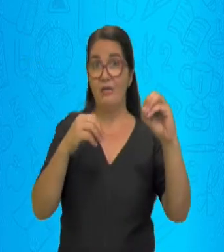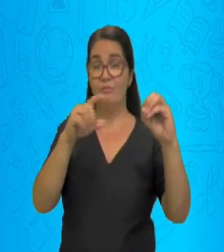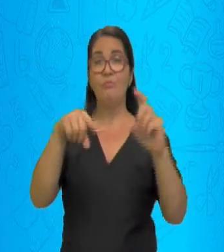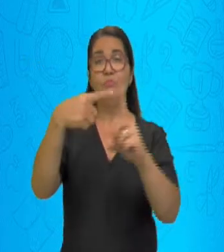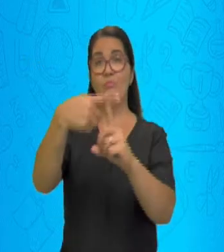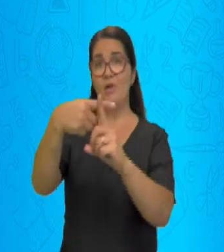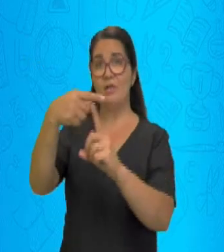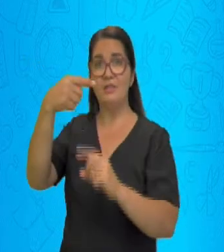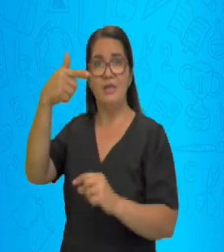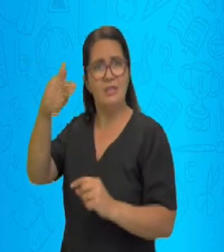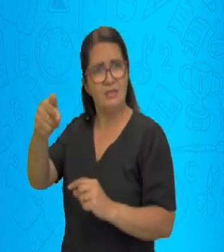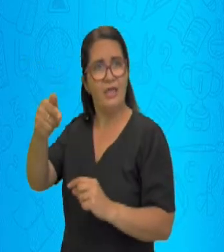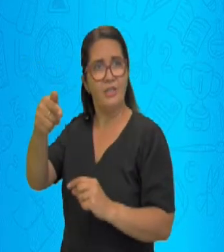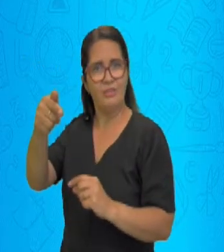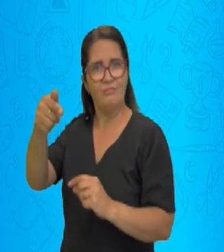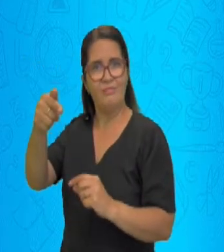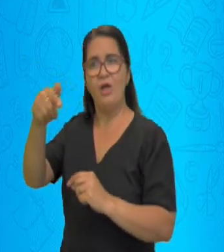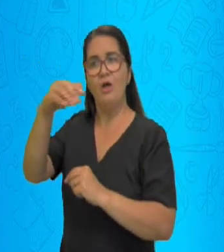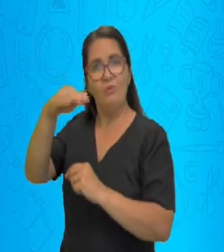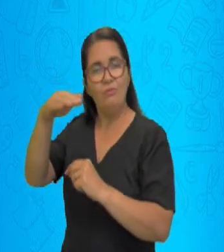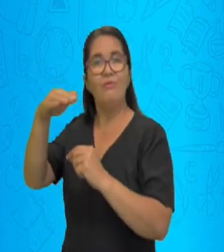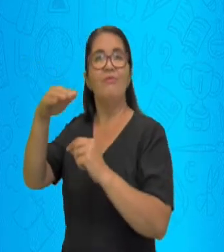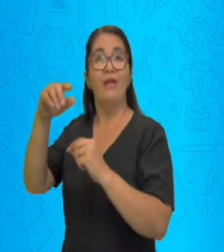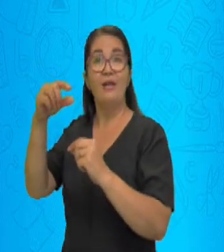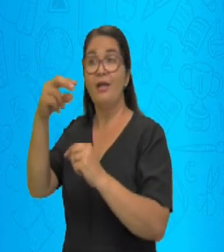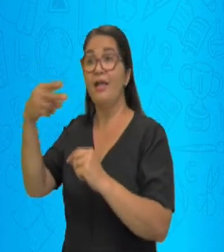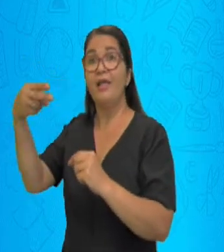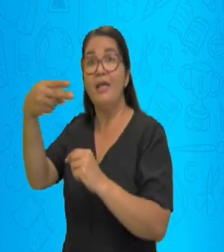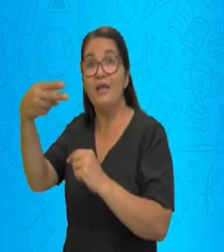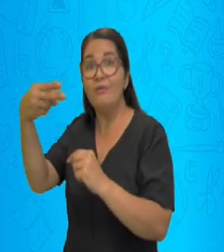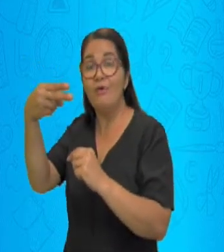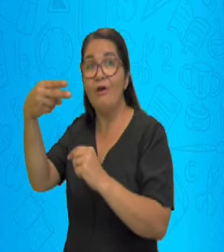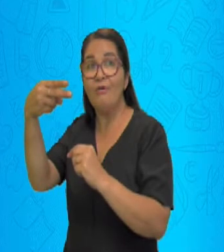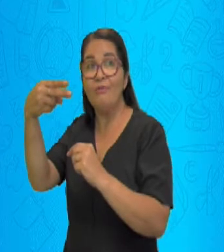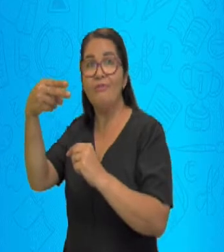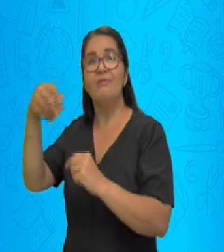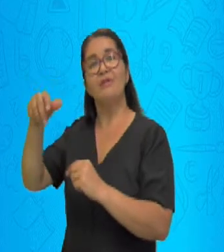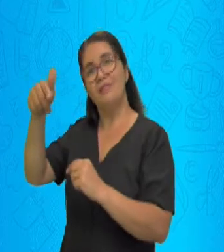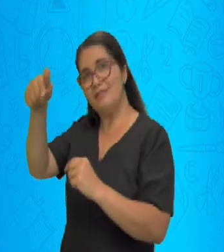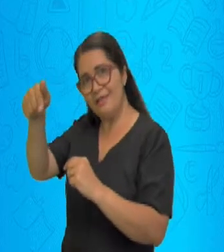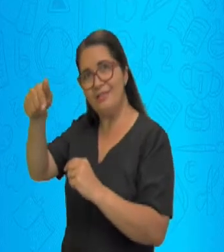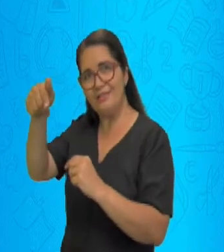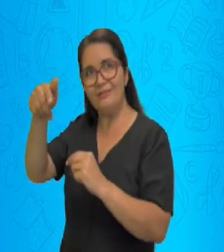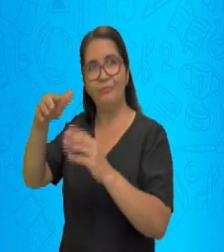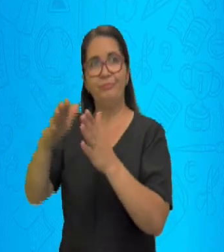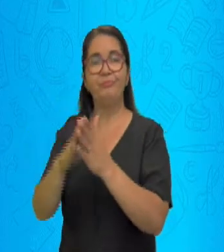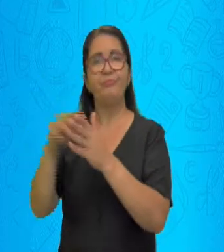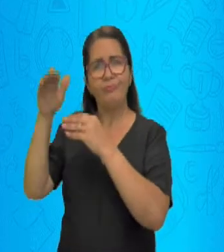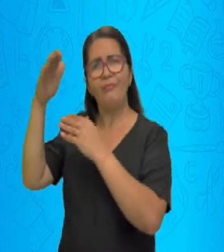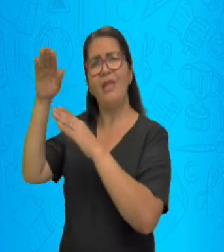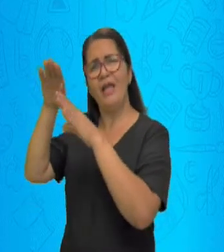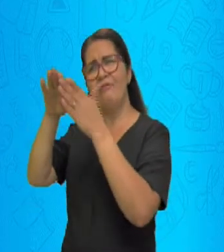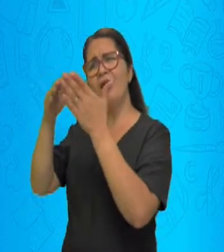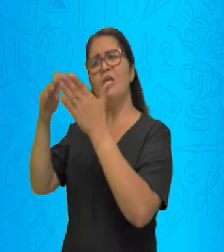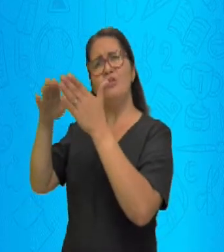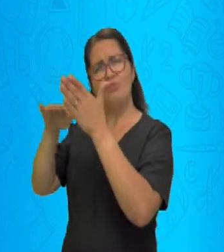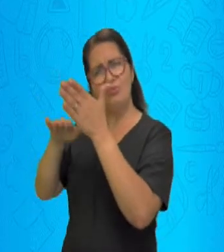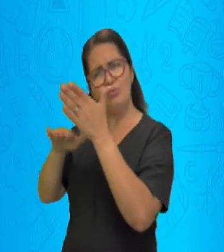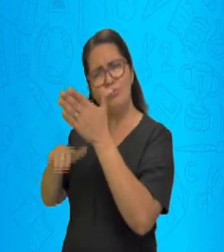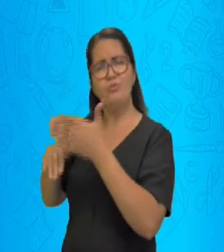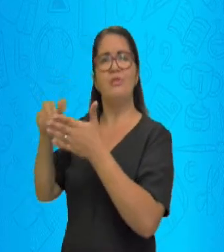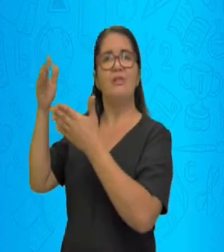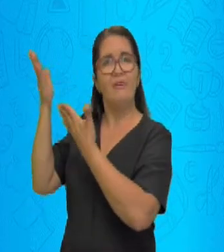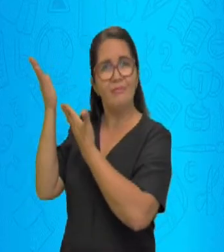o resultado 2. 4 mais 0, tenho o resultado 4. 10 mais 0, eu